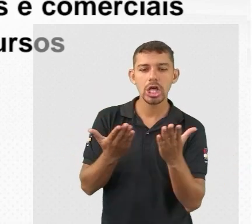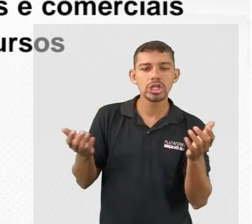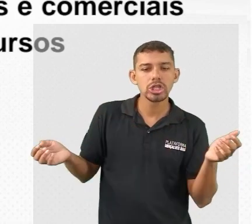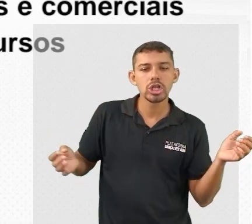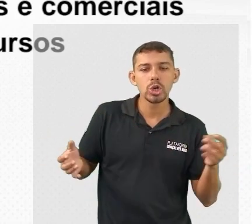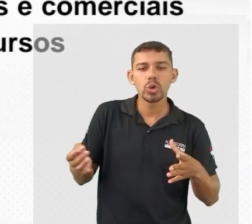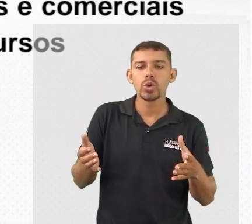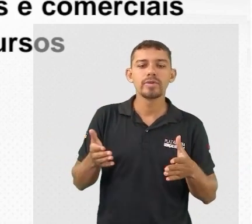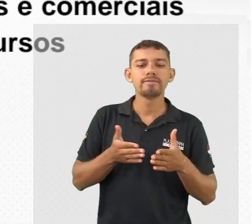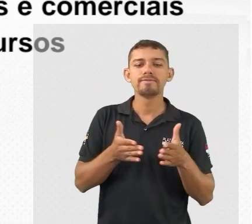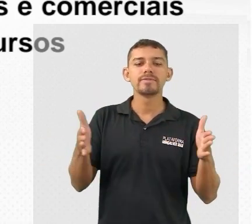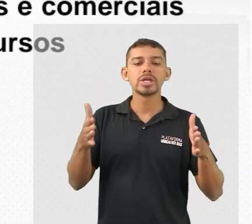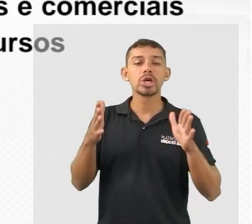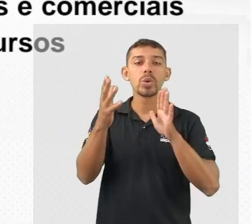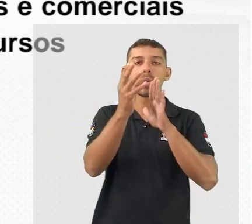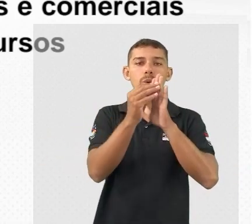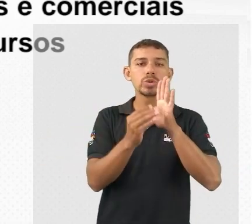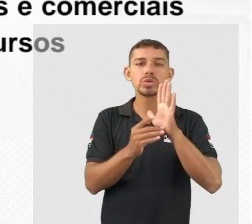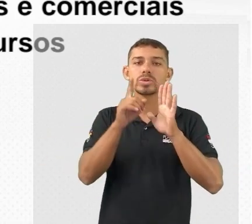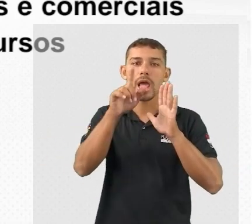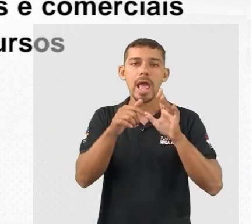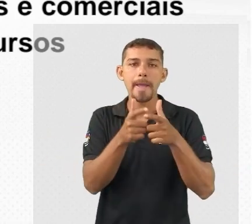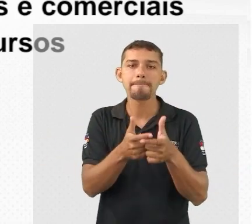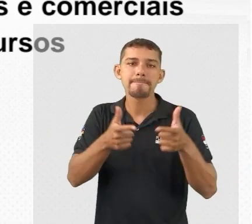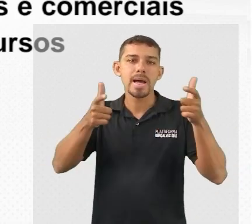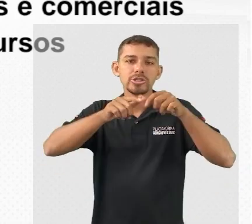fase, em que o conteúdo é aparentemente mais